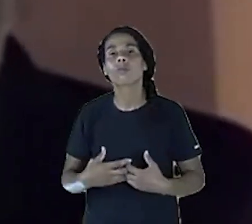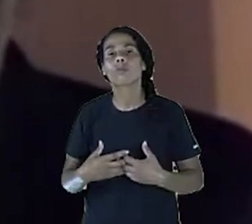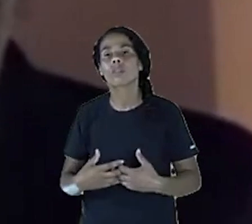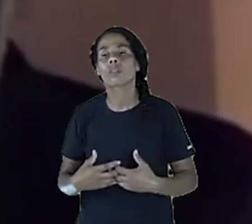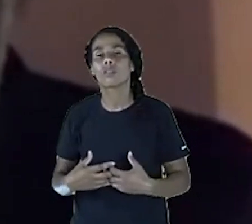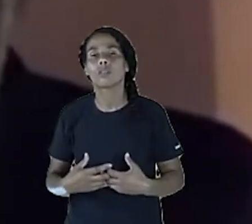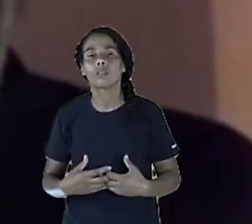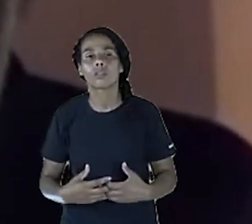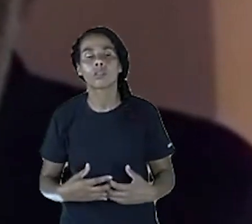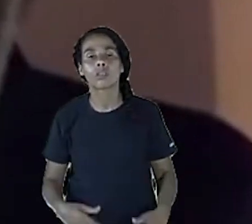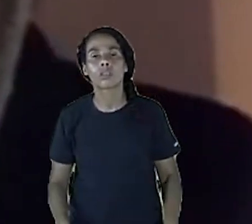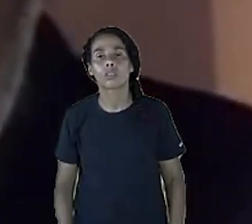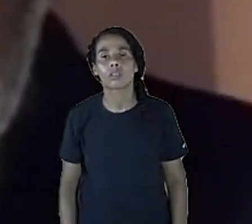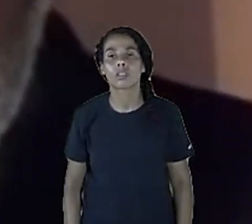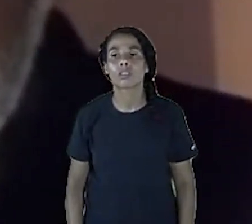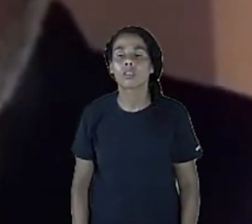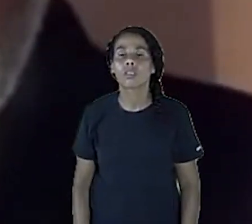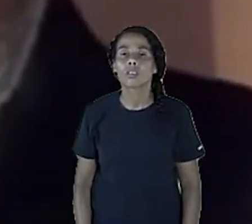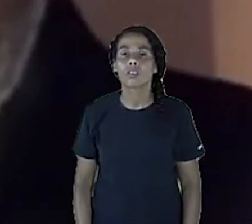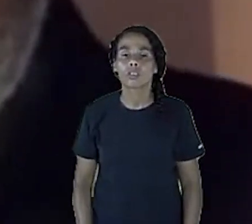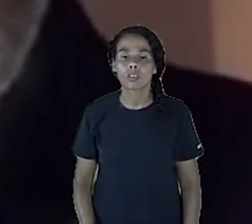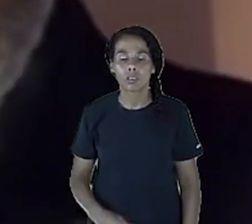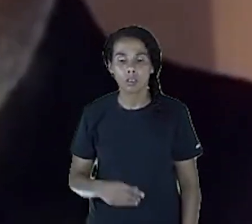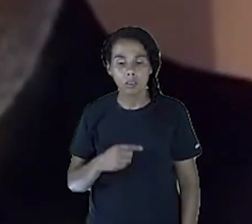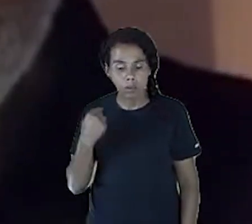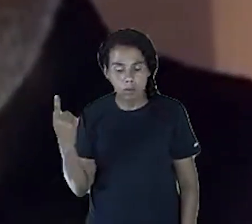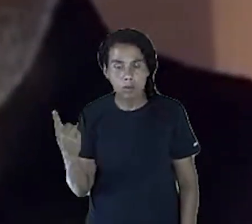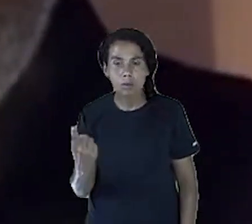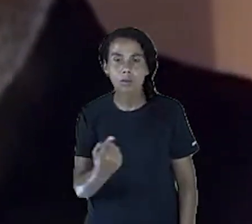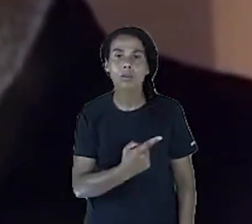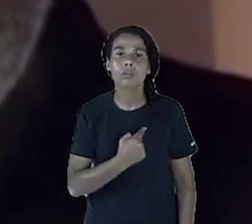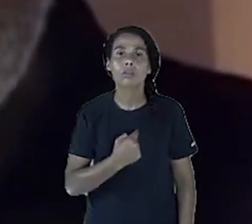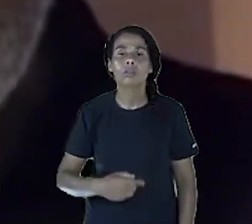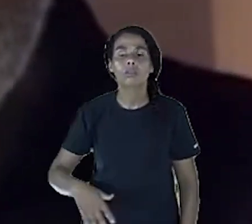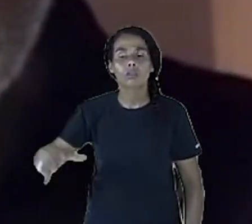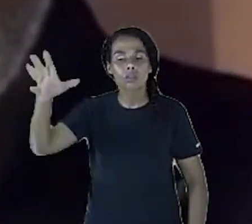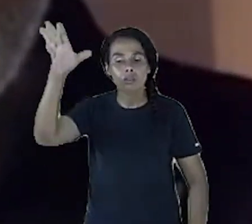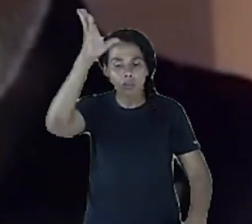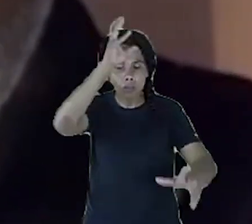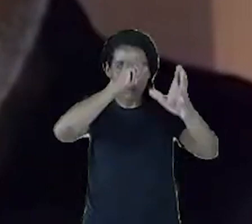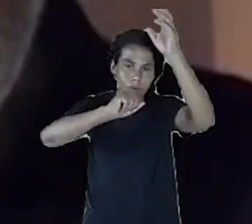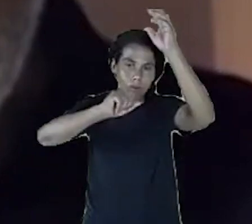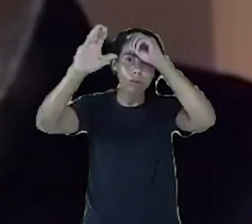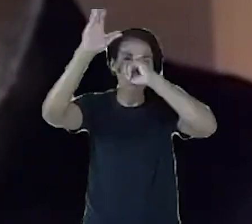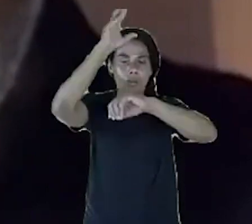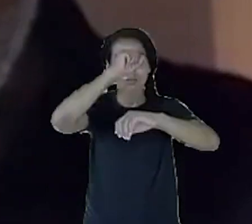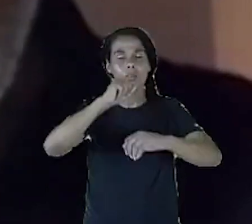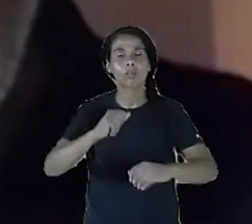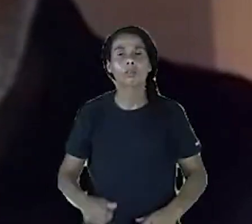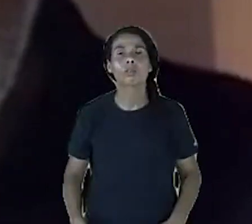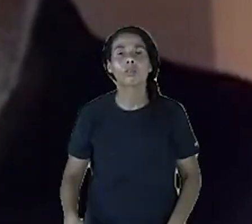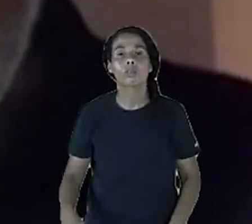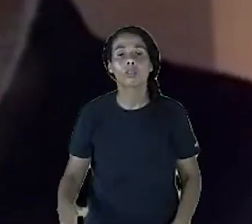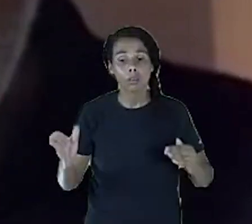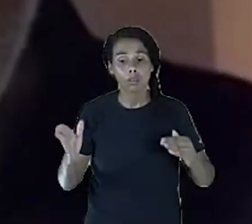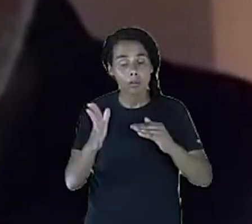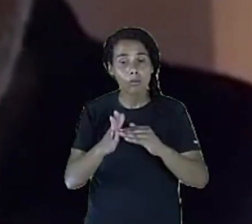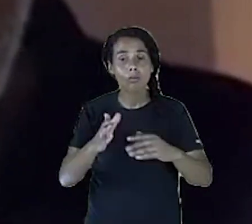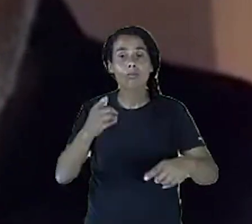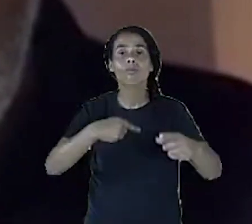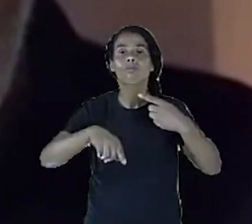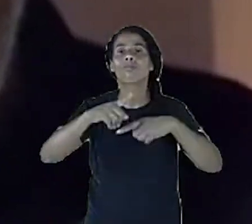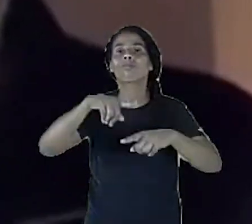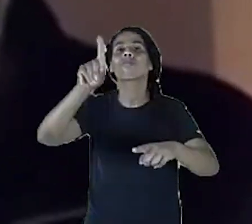da vida e a gente tentando caminhar no centro desse fio, caminhar nessa linha, no